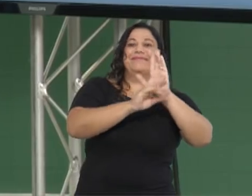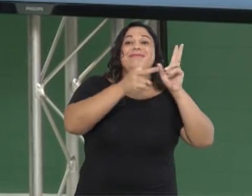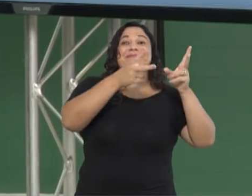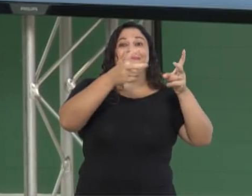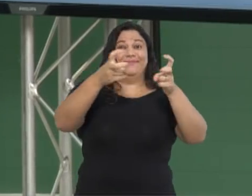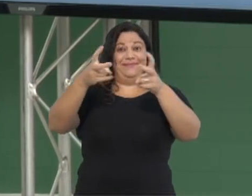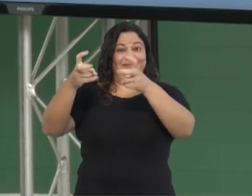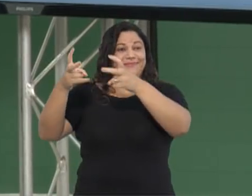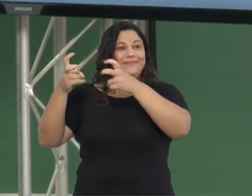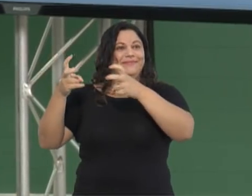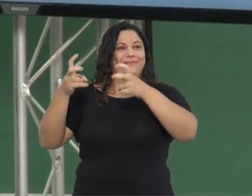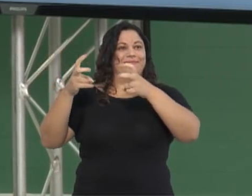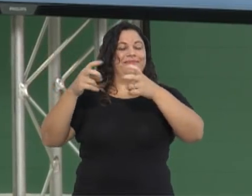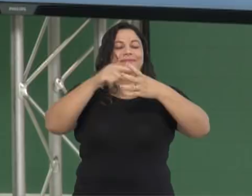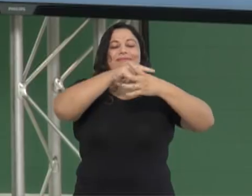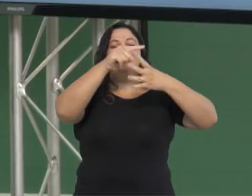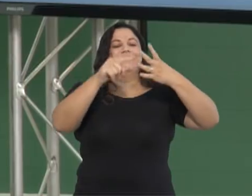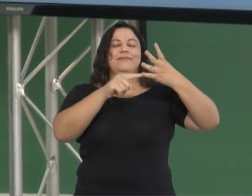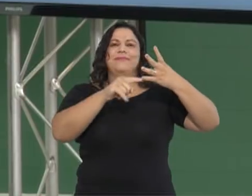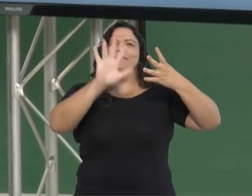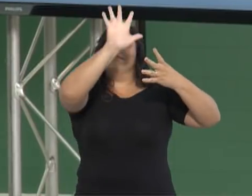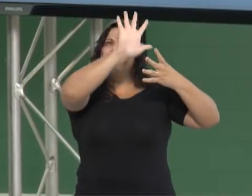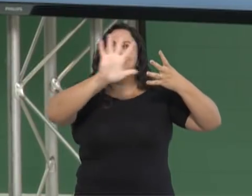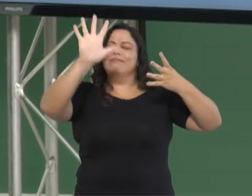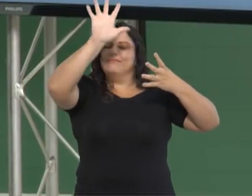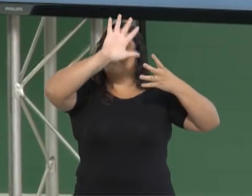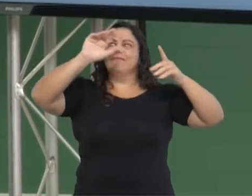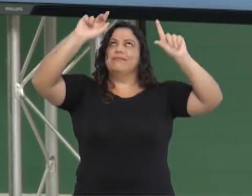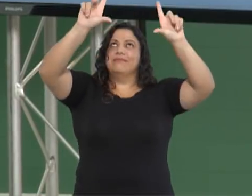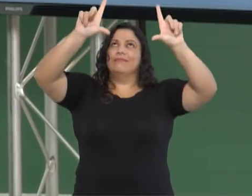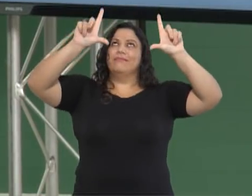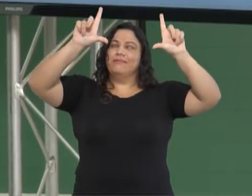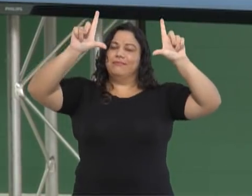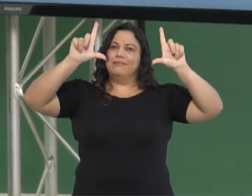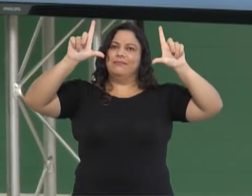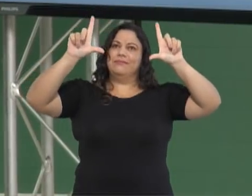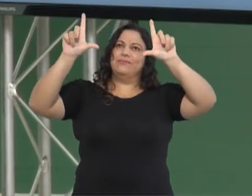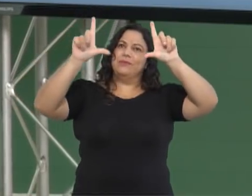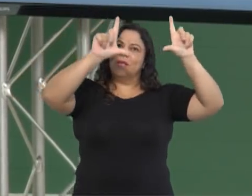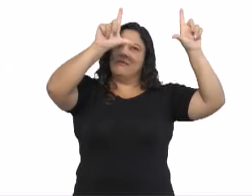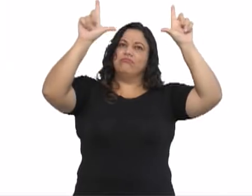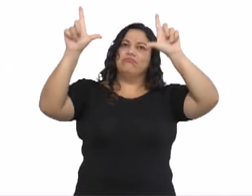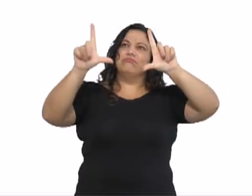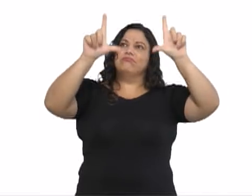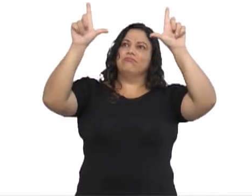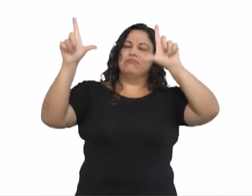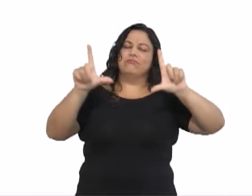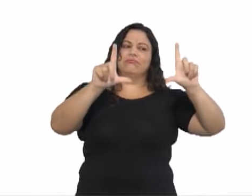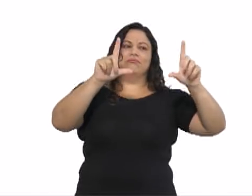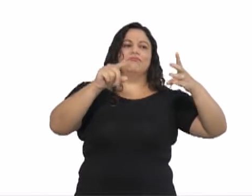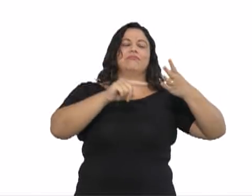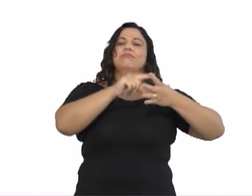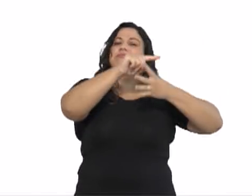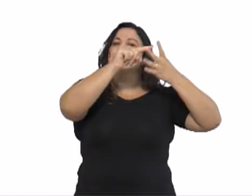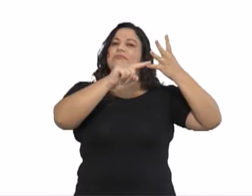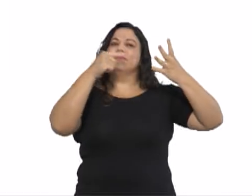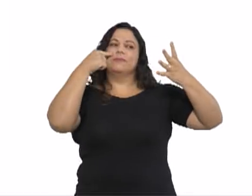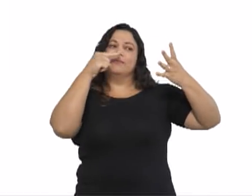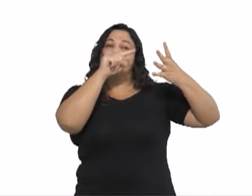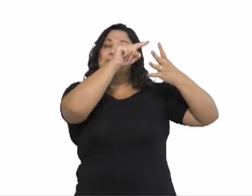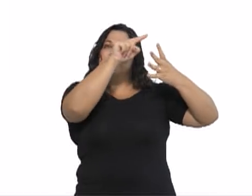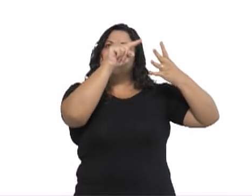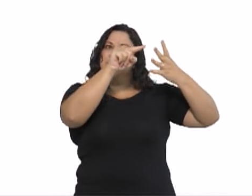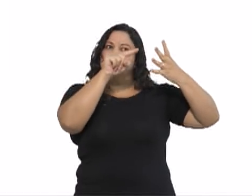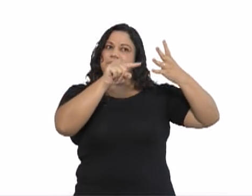Observem essas 4 imagens que a teacher trouxe para vocês. Nessas 4 imagens, eu